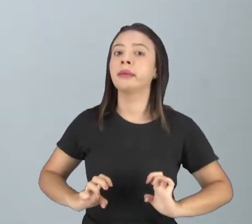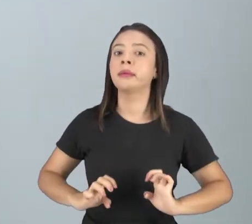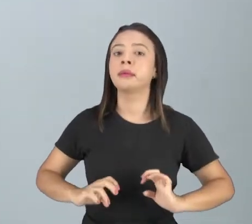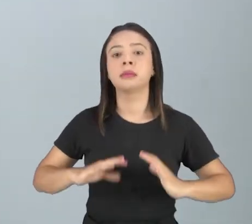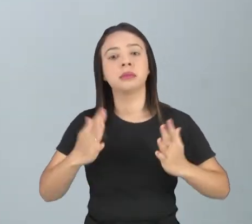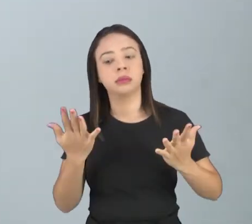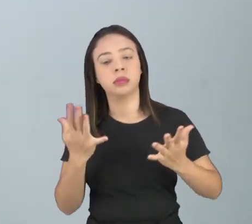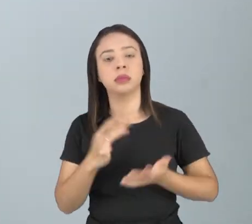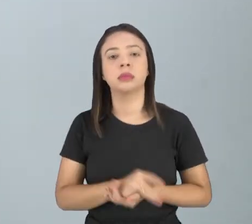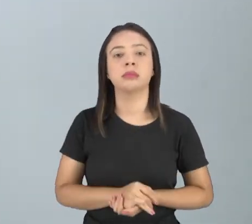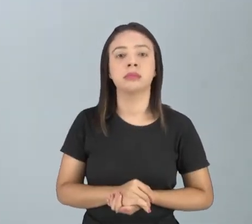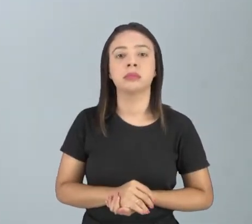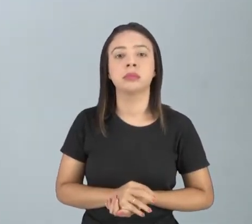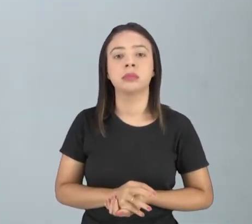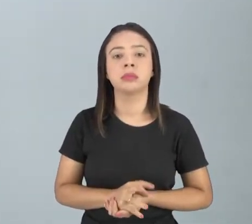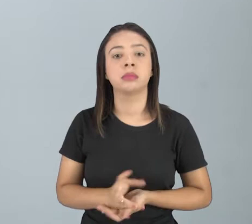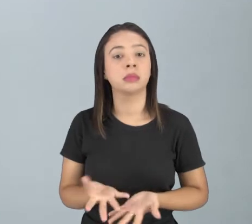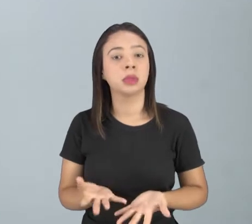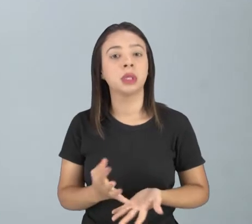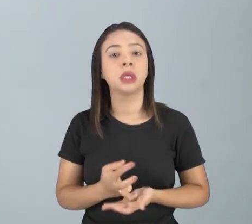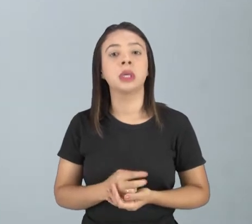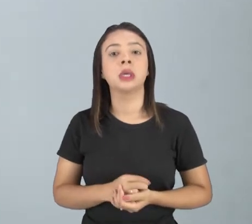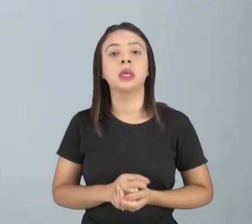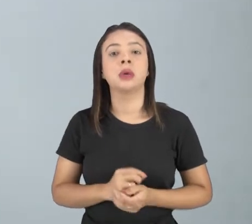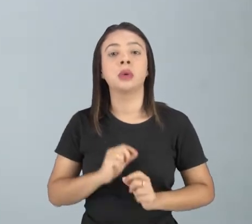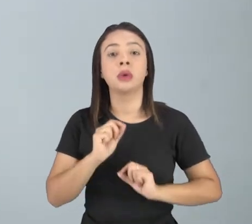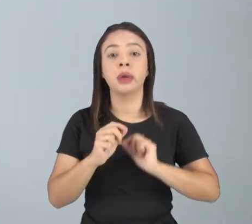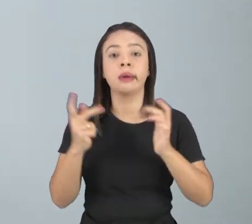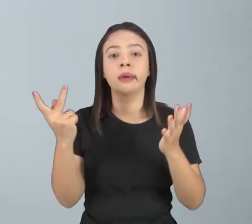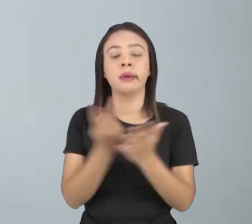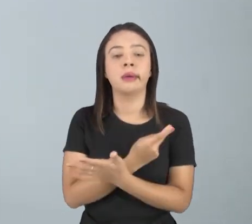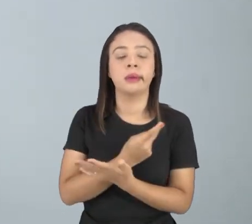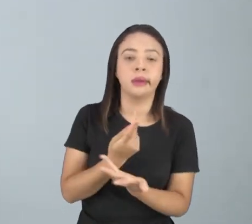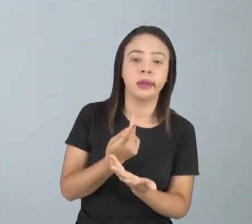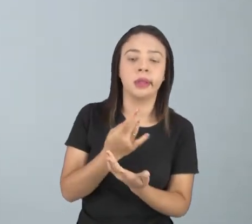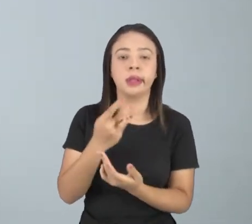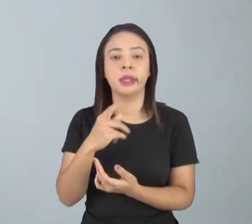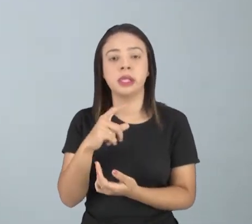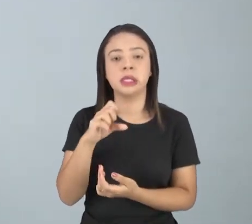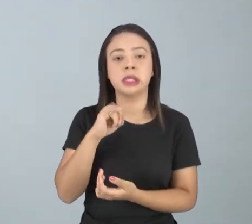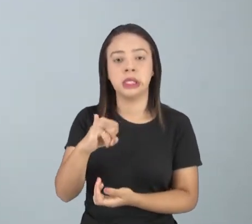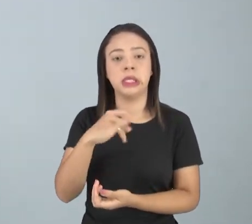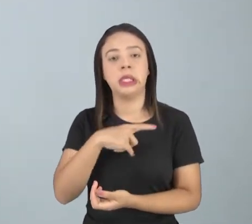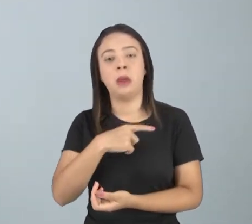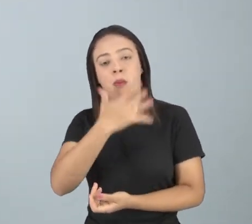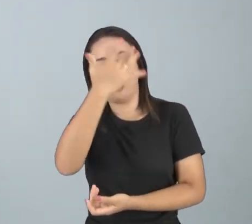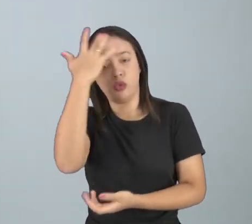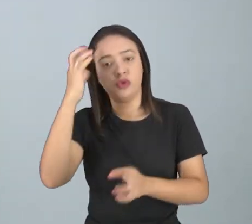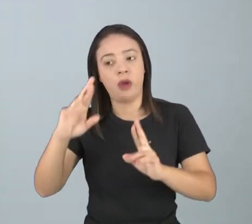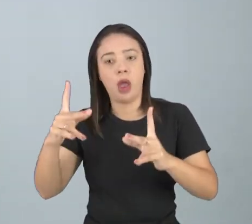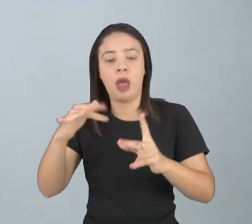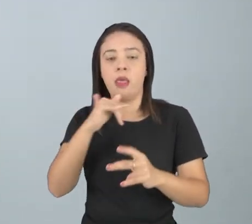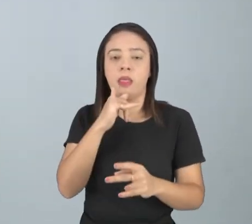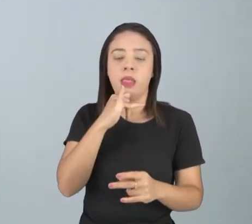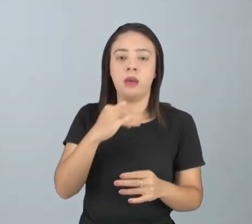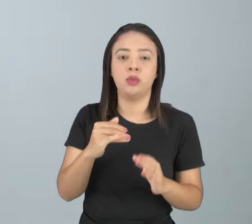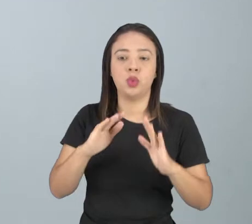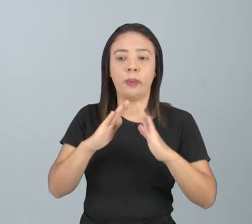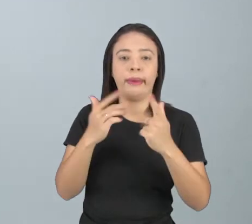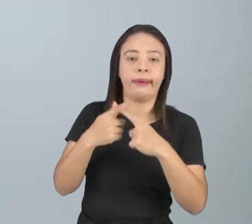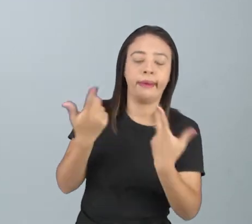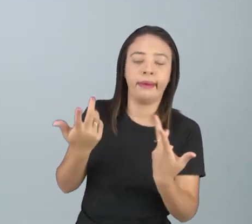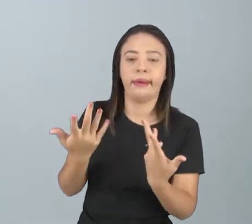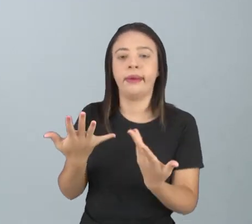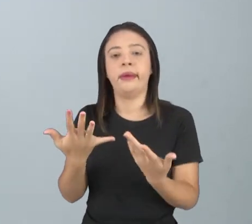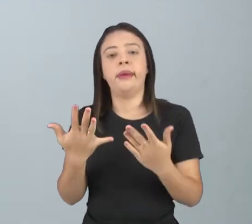todo mundo com cabelo natural e a mulher lá com cabelo lá lourão, né, e tal, aí causa impacto, aí ao murmurinho,